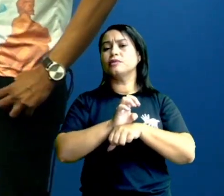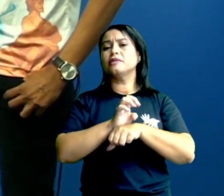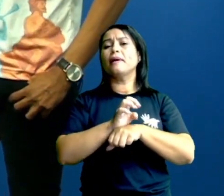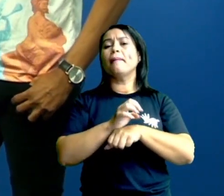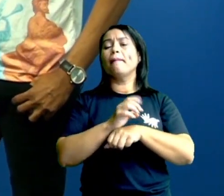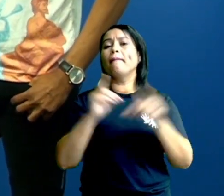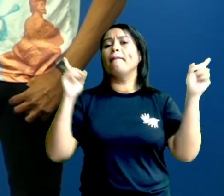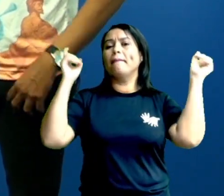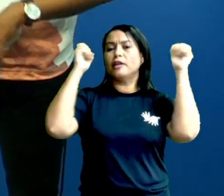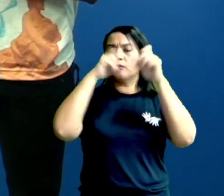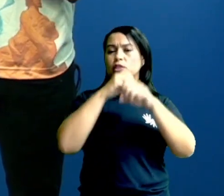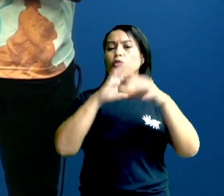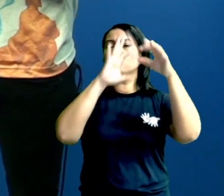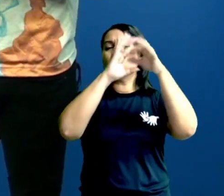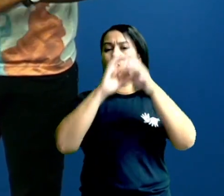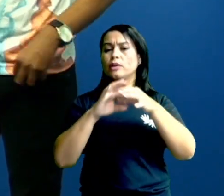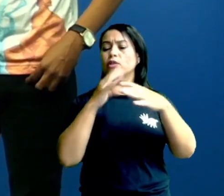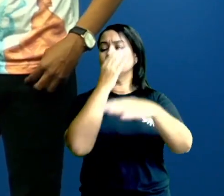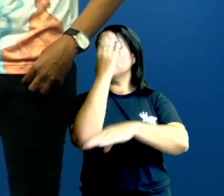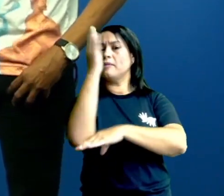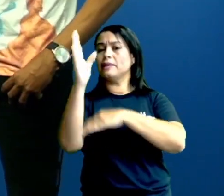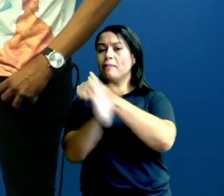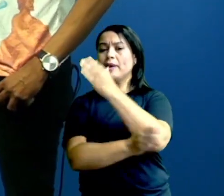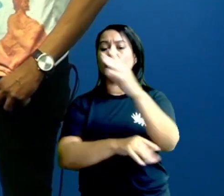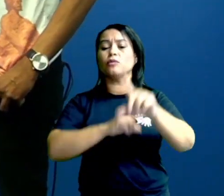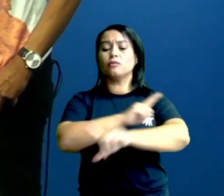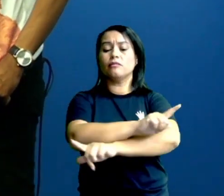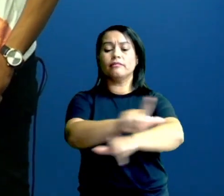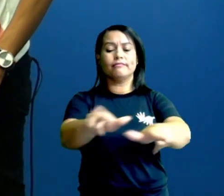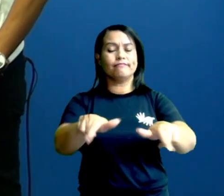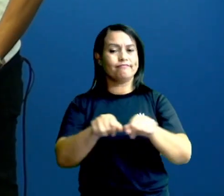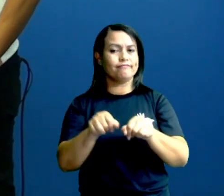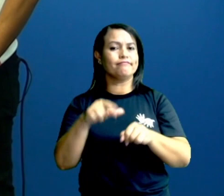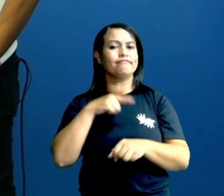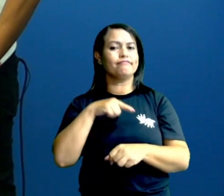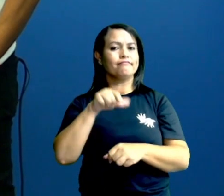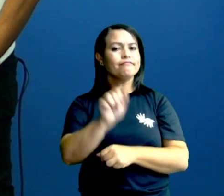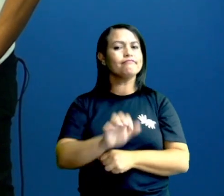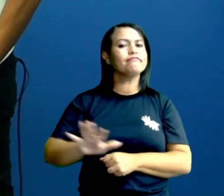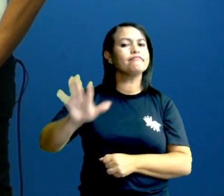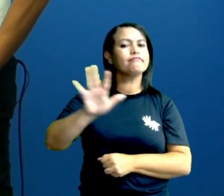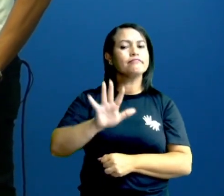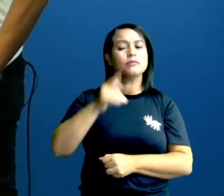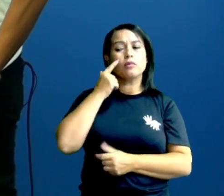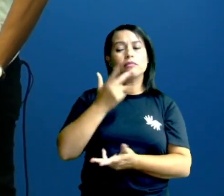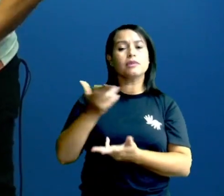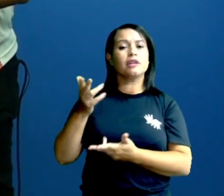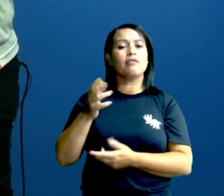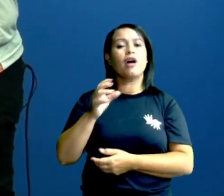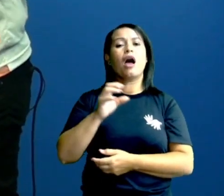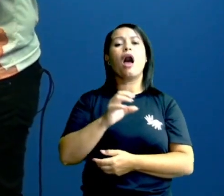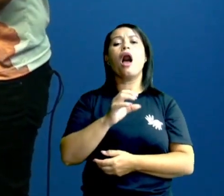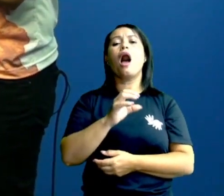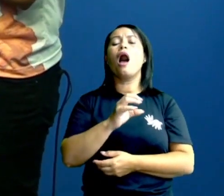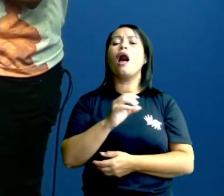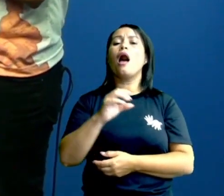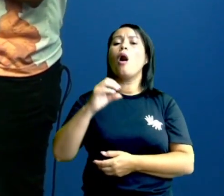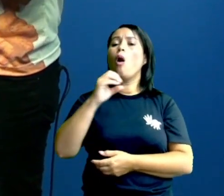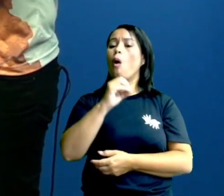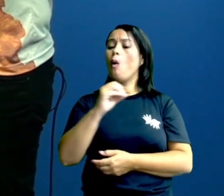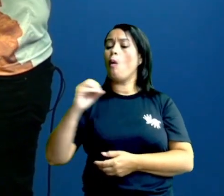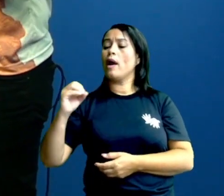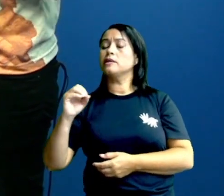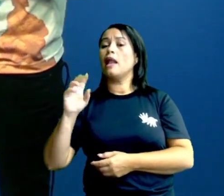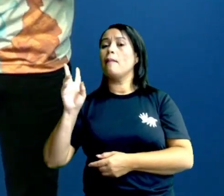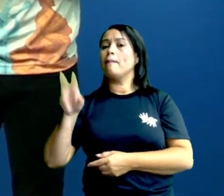ao contexto desmatamento na região da certo essa área pelo contrário mais aqui a oeste ela já é um pouco mais